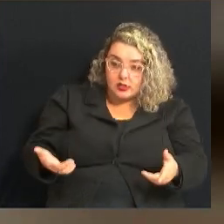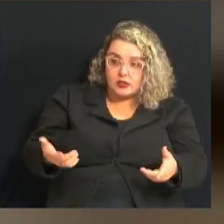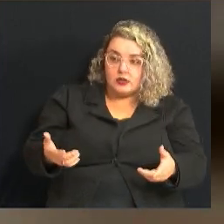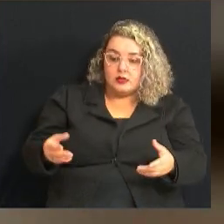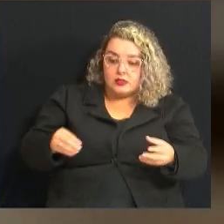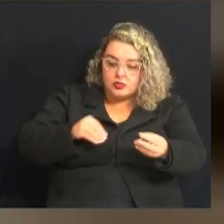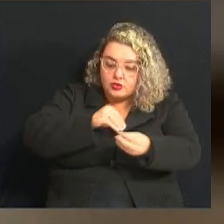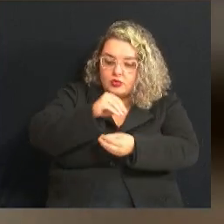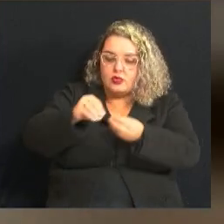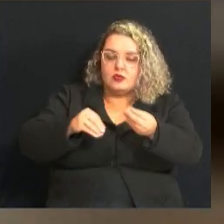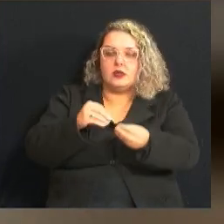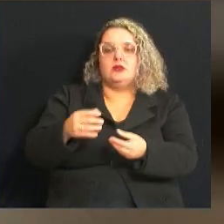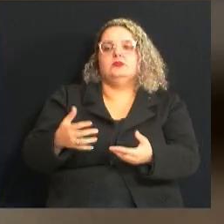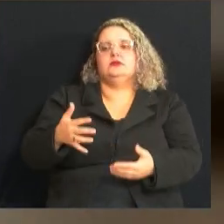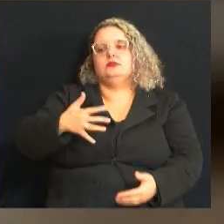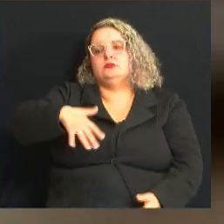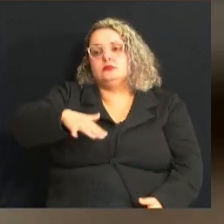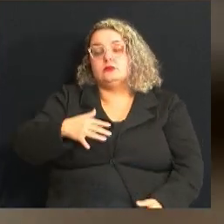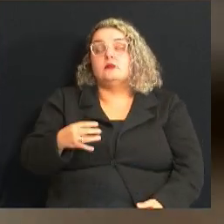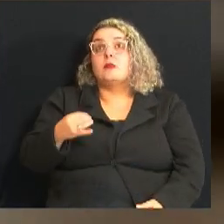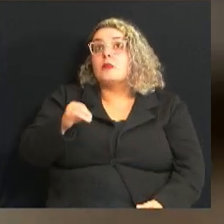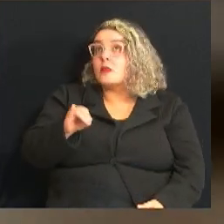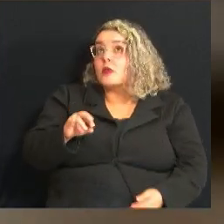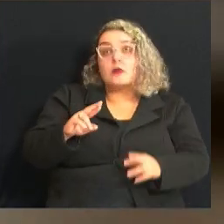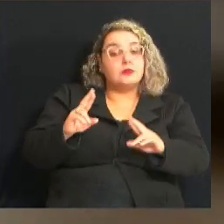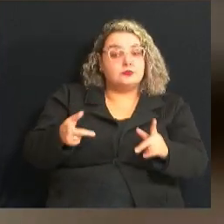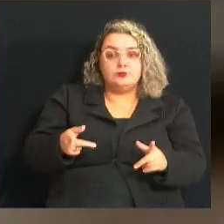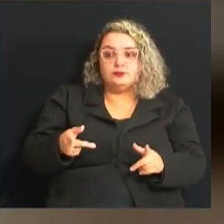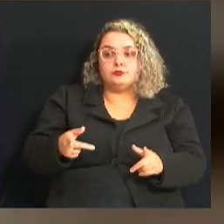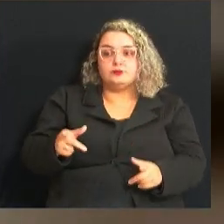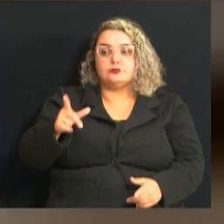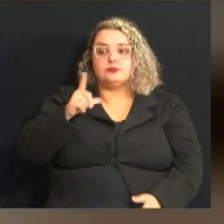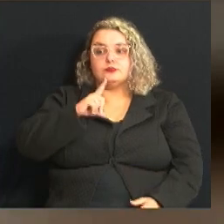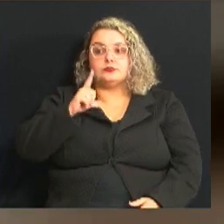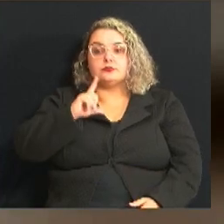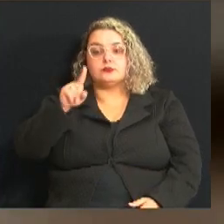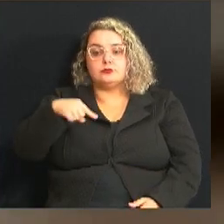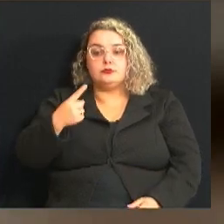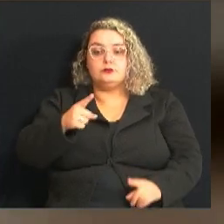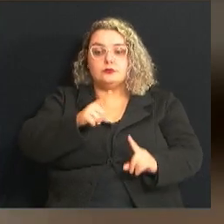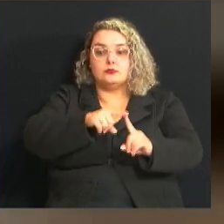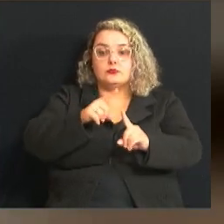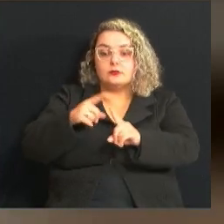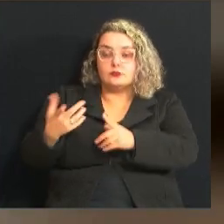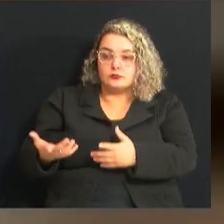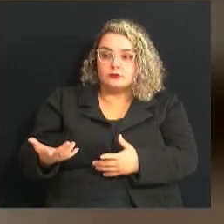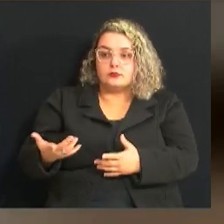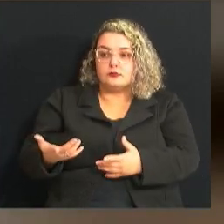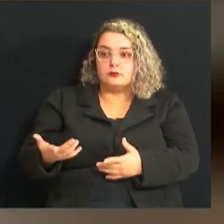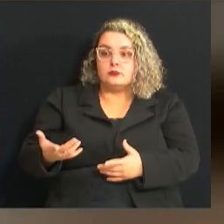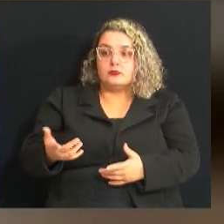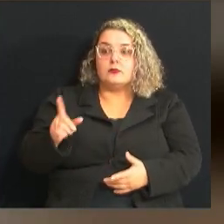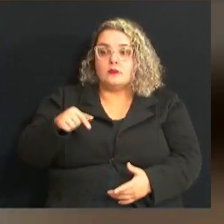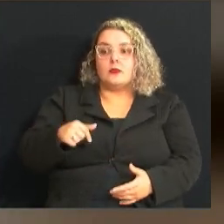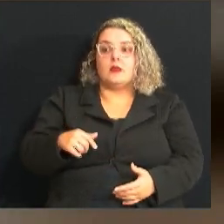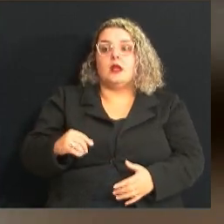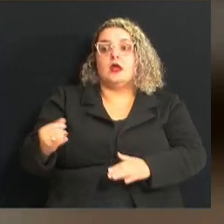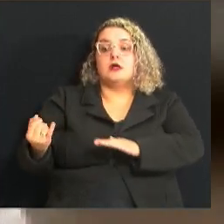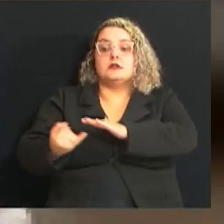negócio. Caso contrário, nós vamos ter aí um outro tipo de abordagem, são as instituições públicas,